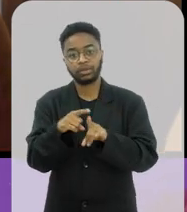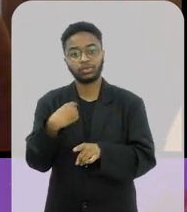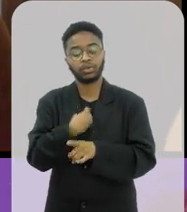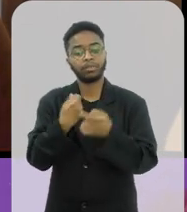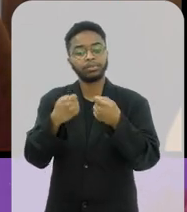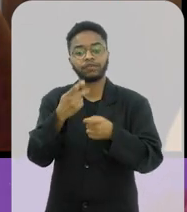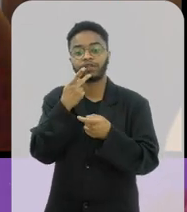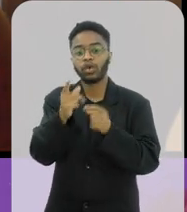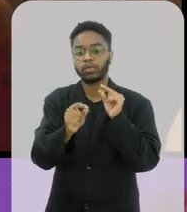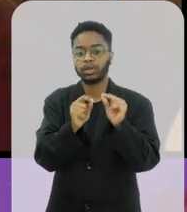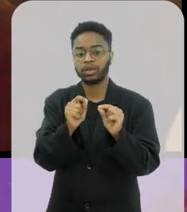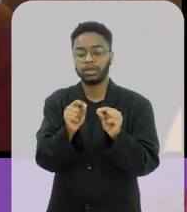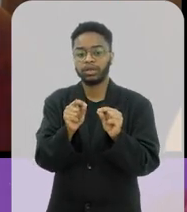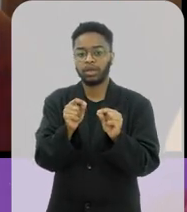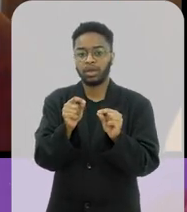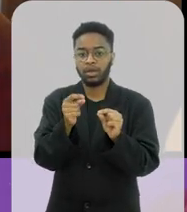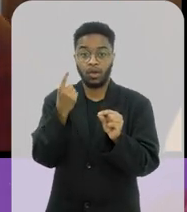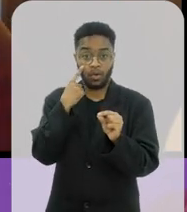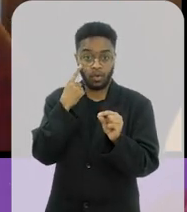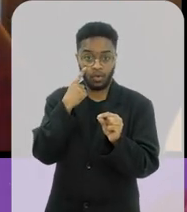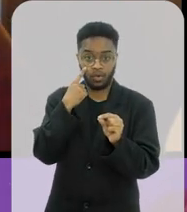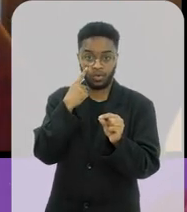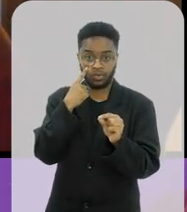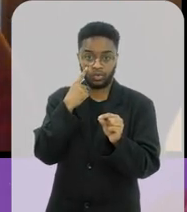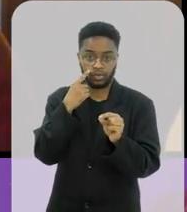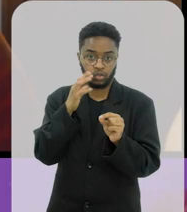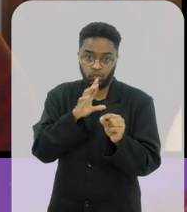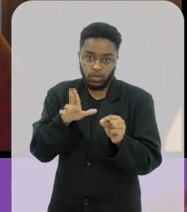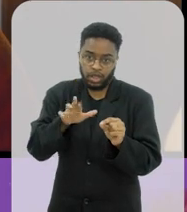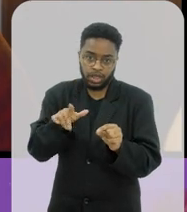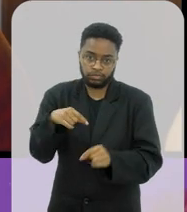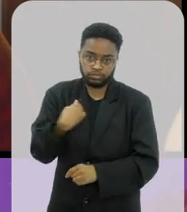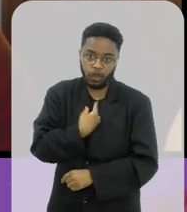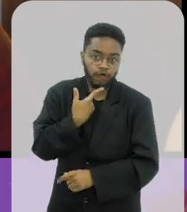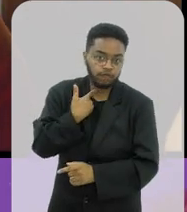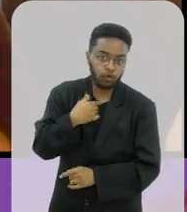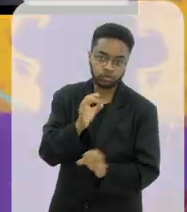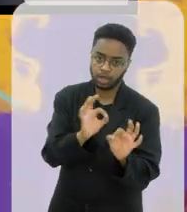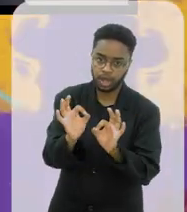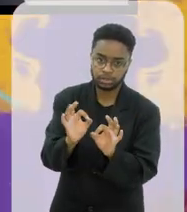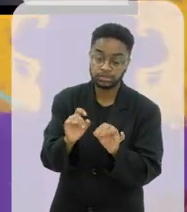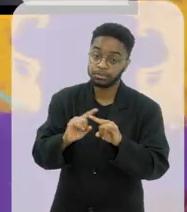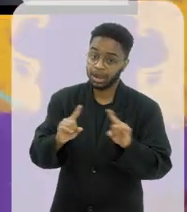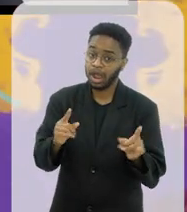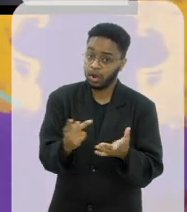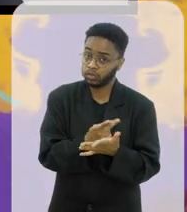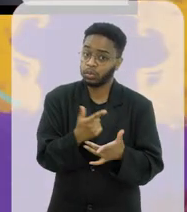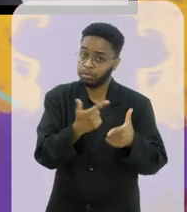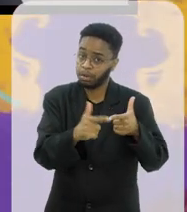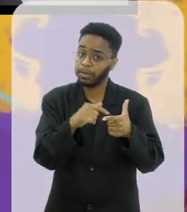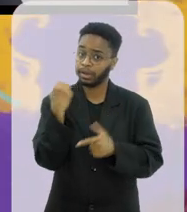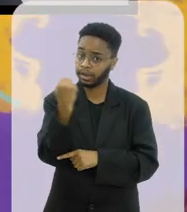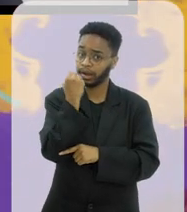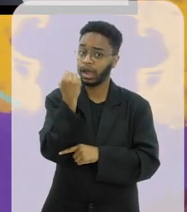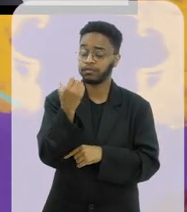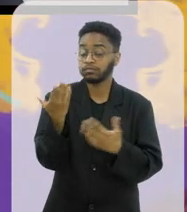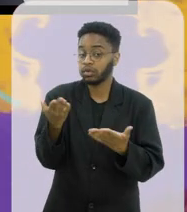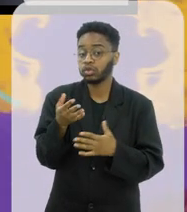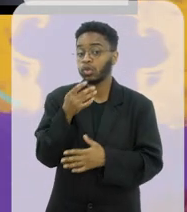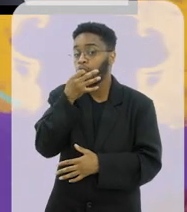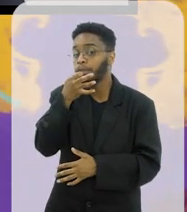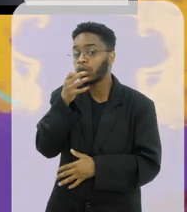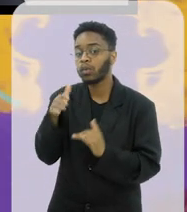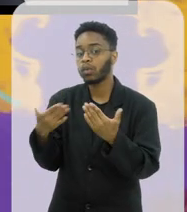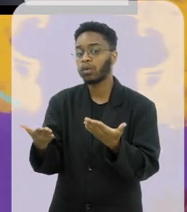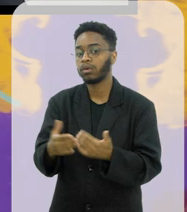tem que dizer assim, olha, isso foi não foi porque nós quisemos, e sim por uma tragédia acontecida. Qual é a tua opinião